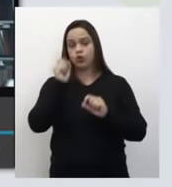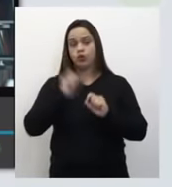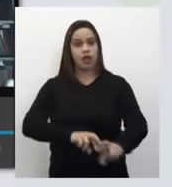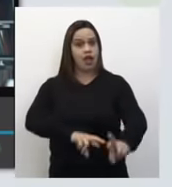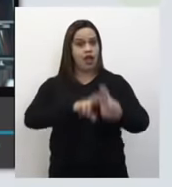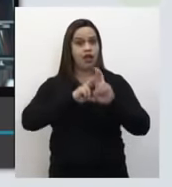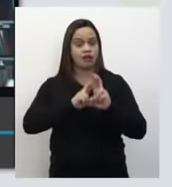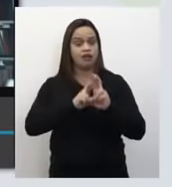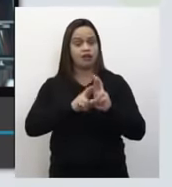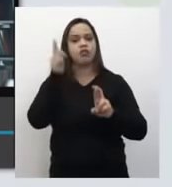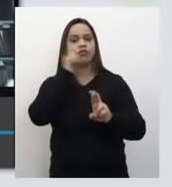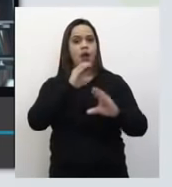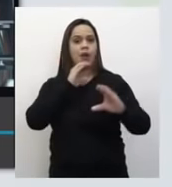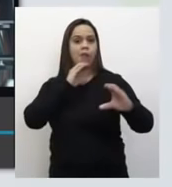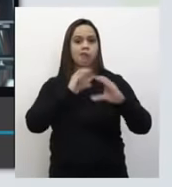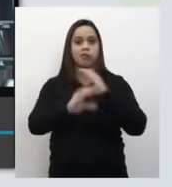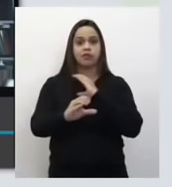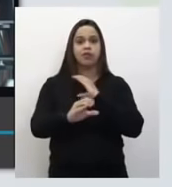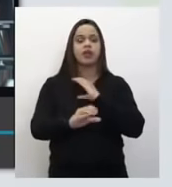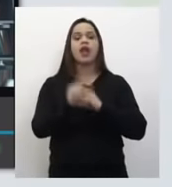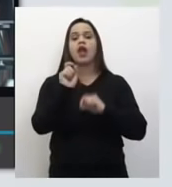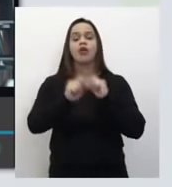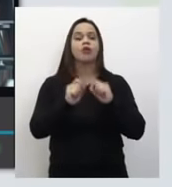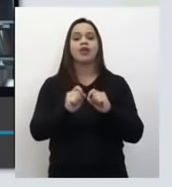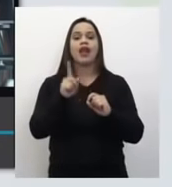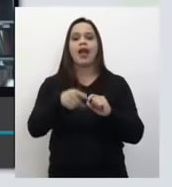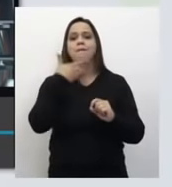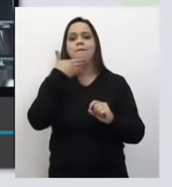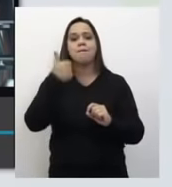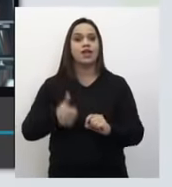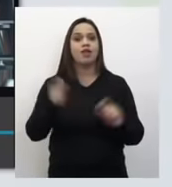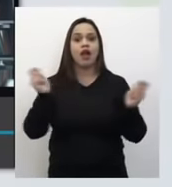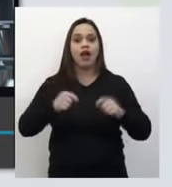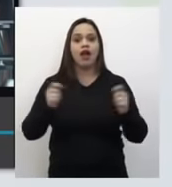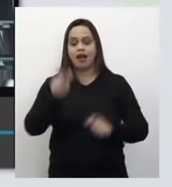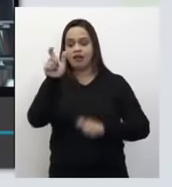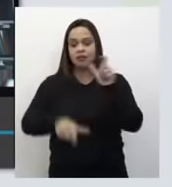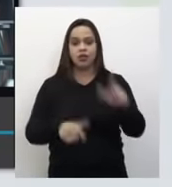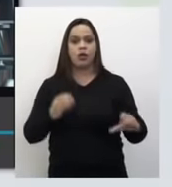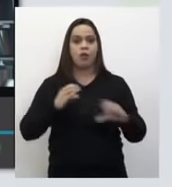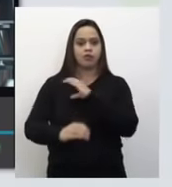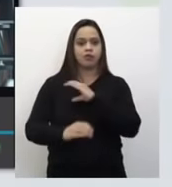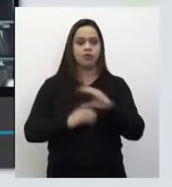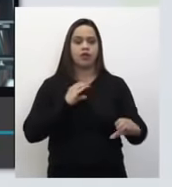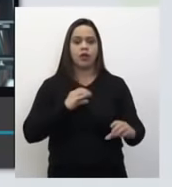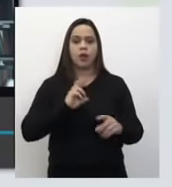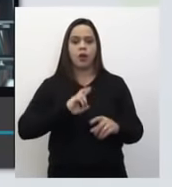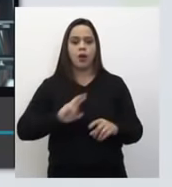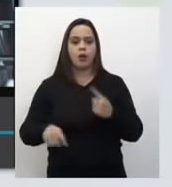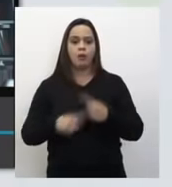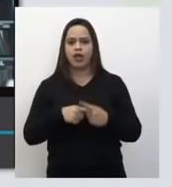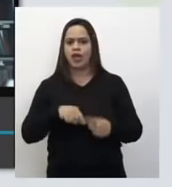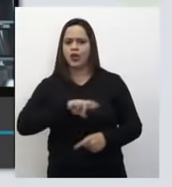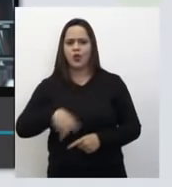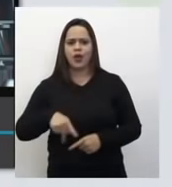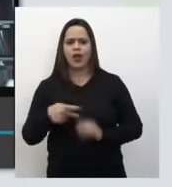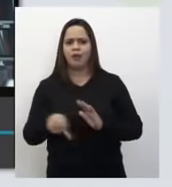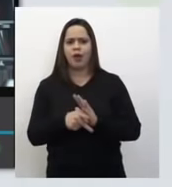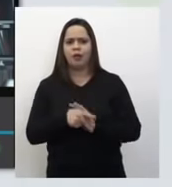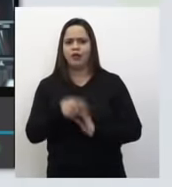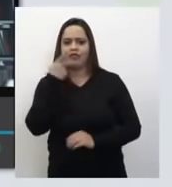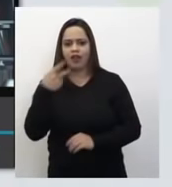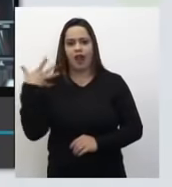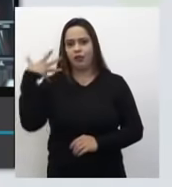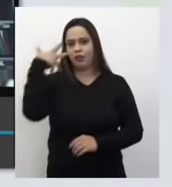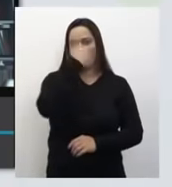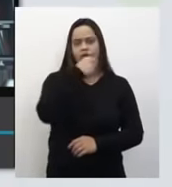futuro. É você melhorar a capacidade das pessoas se comunicarem. E não tem a ver com você falar bonito, né? Vou falar bonito agora. Não, fala o que está na tua cabeça.